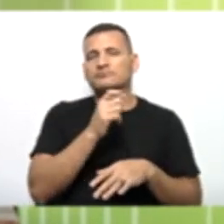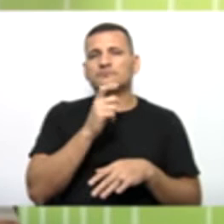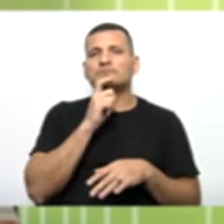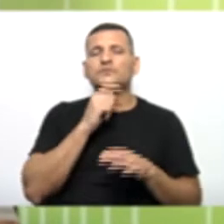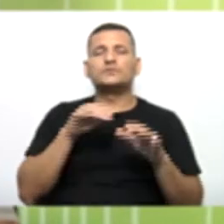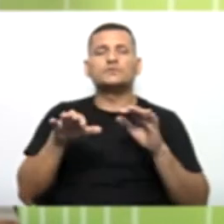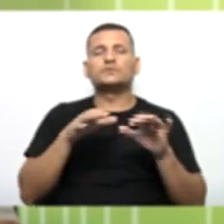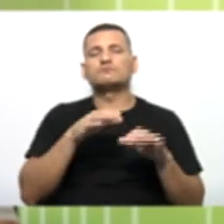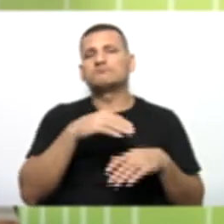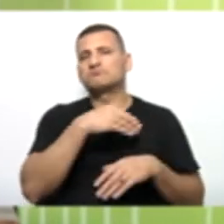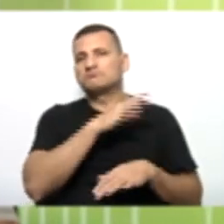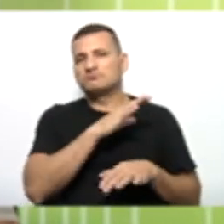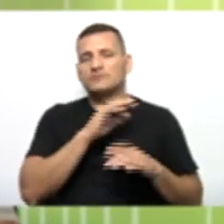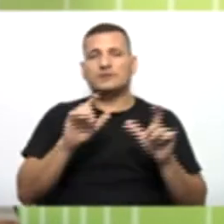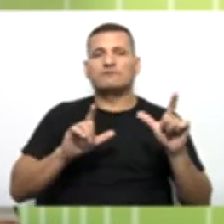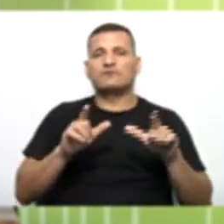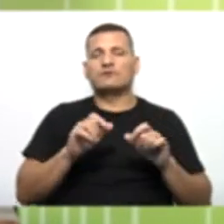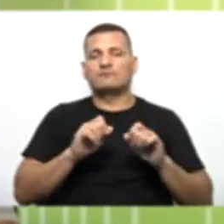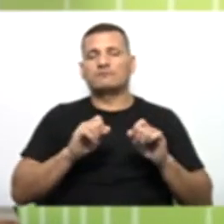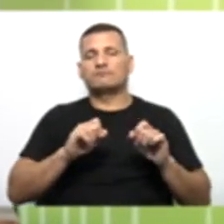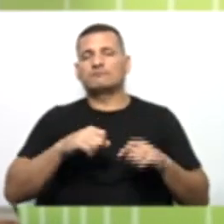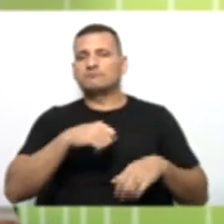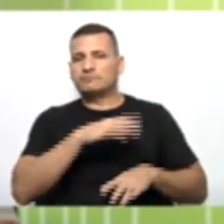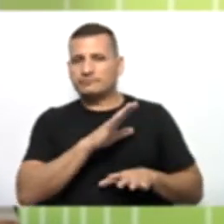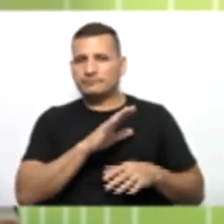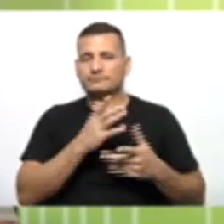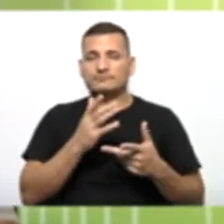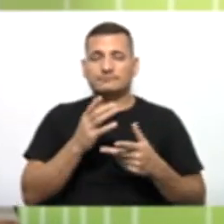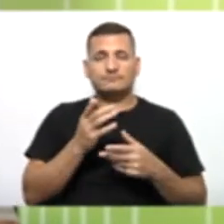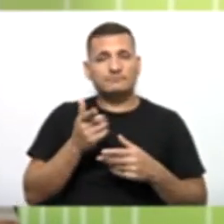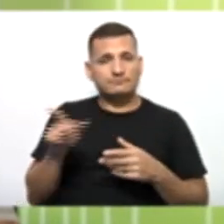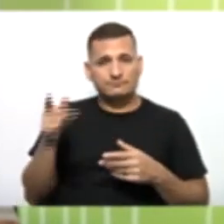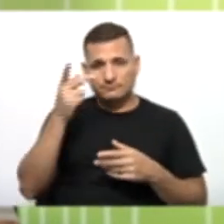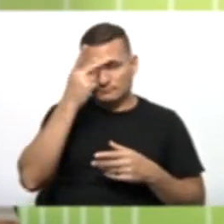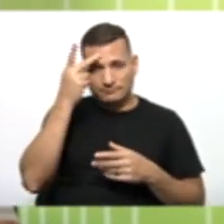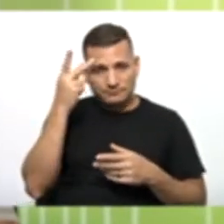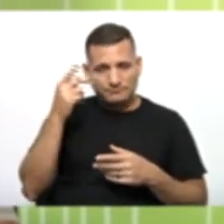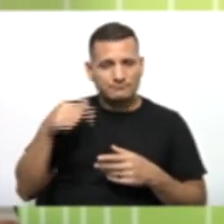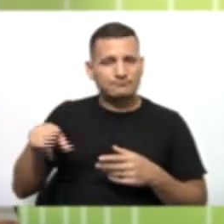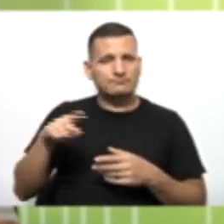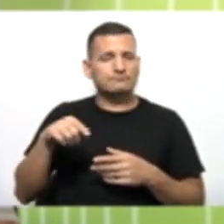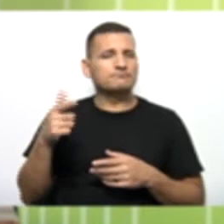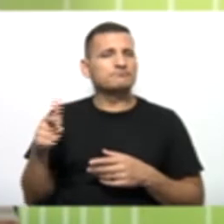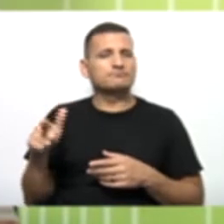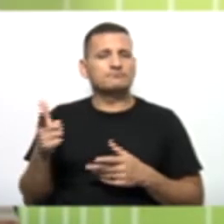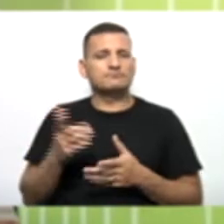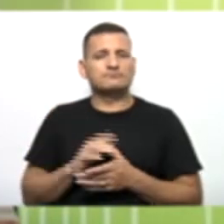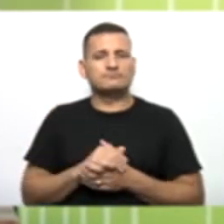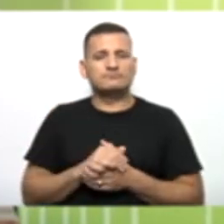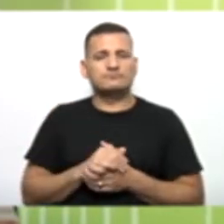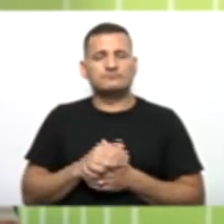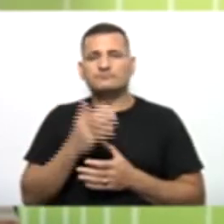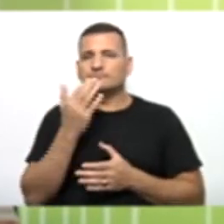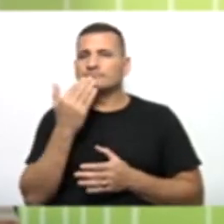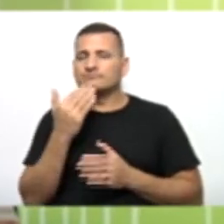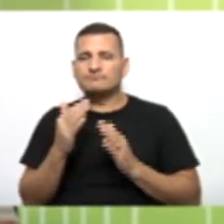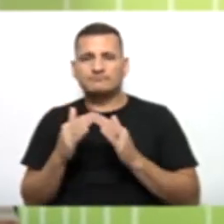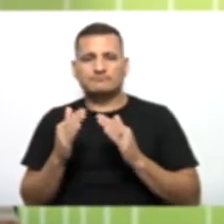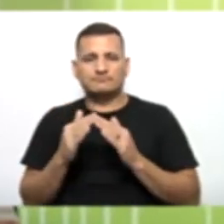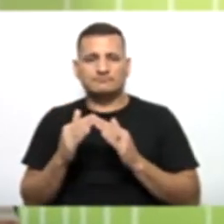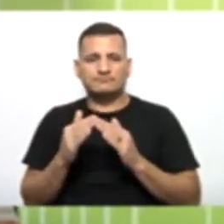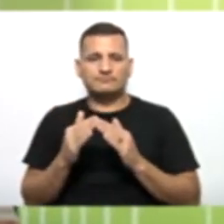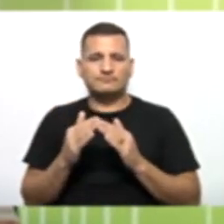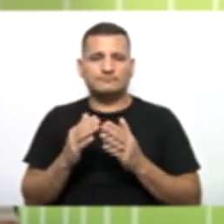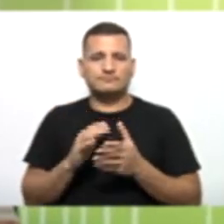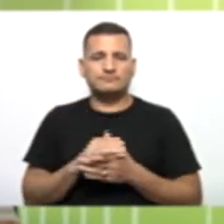necessidade. Enquanto nós podemos ter pessoas que estão sem alimentos em casa.